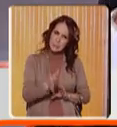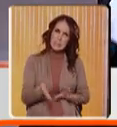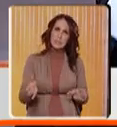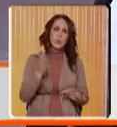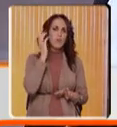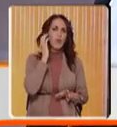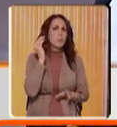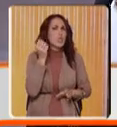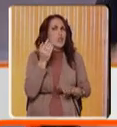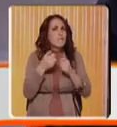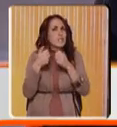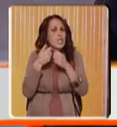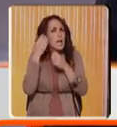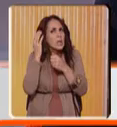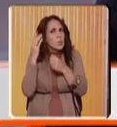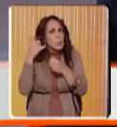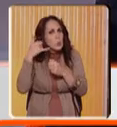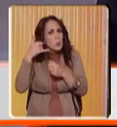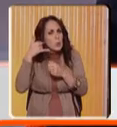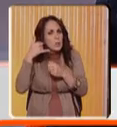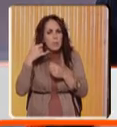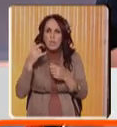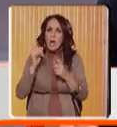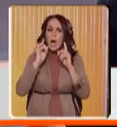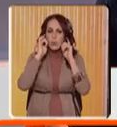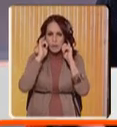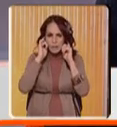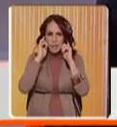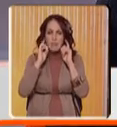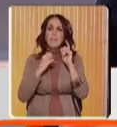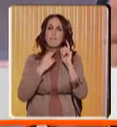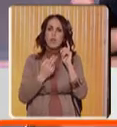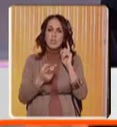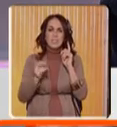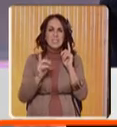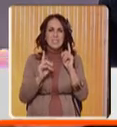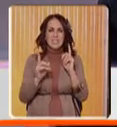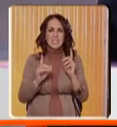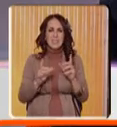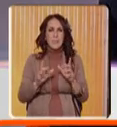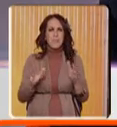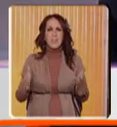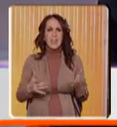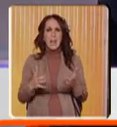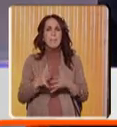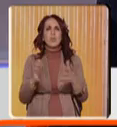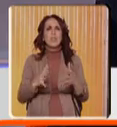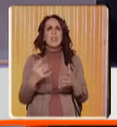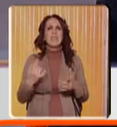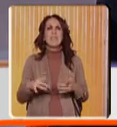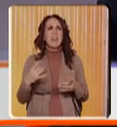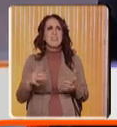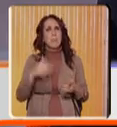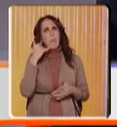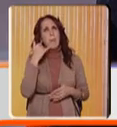O telemóvel um pouquinho afastado da cabeça, falarmos com o auricular, falarmos em alta voz, não usar tanto como usamos, sem razão nenhuma, a maior parte das vezes.